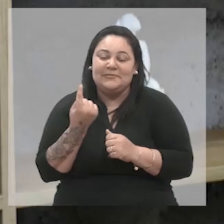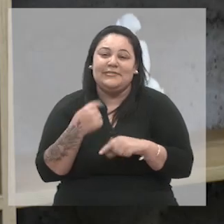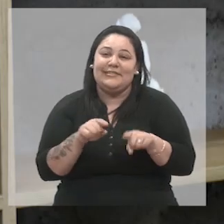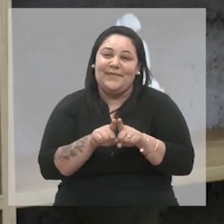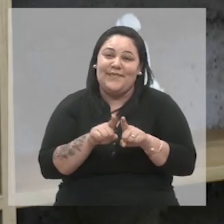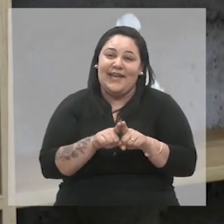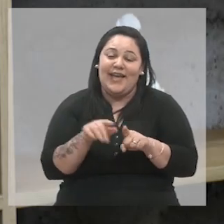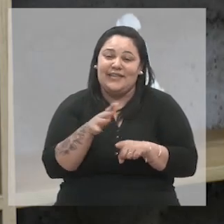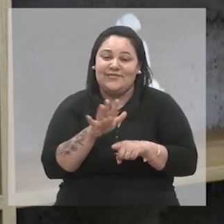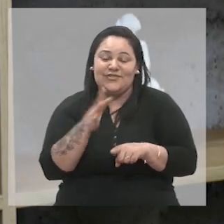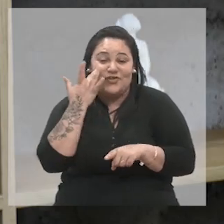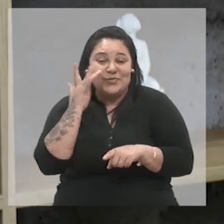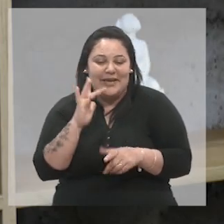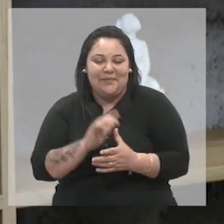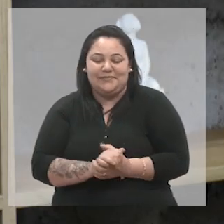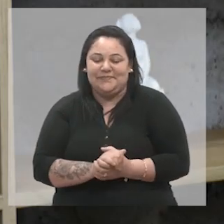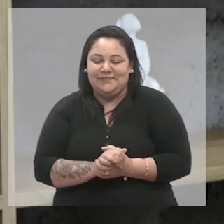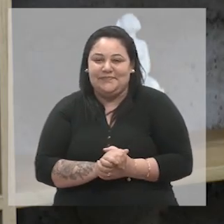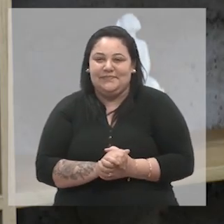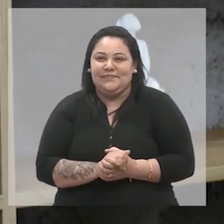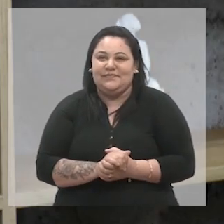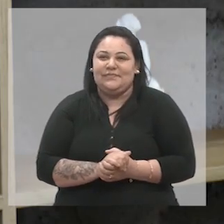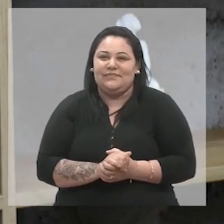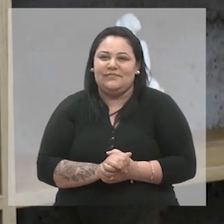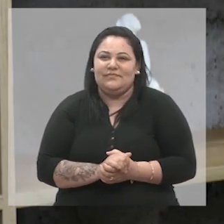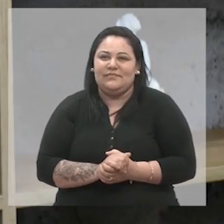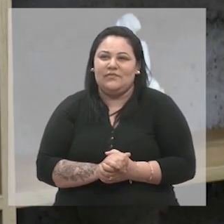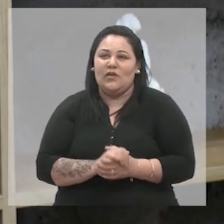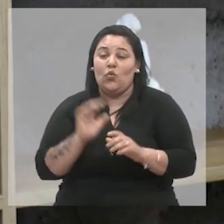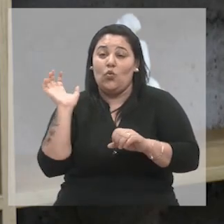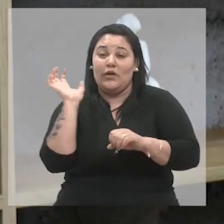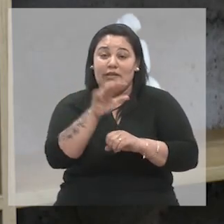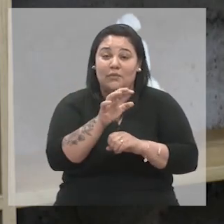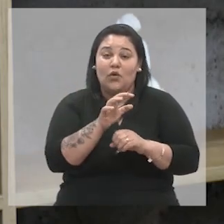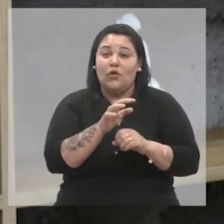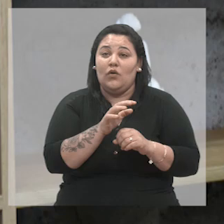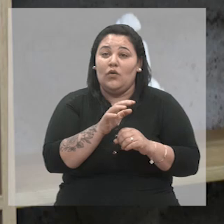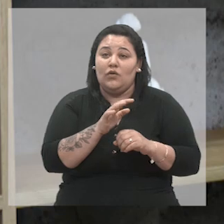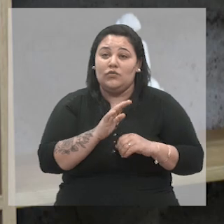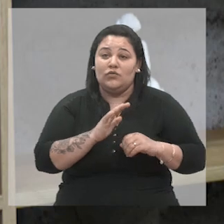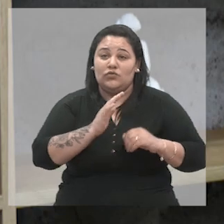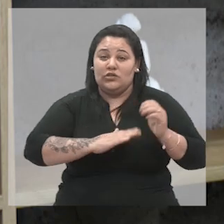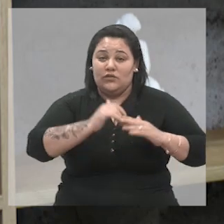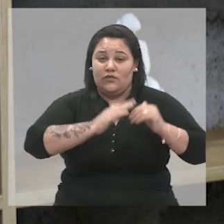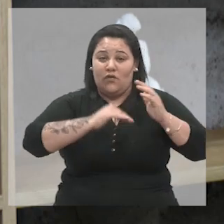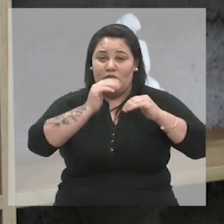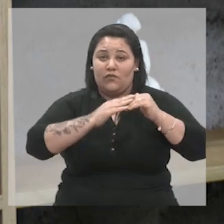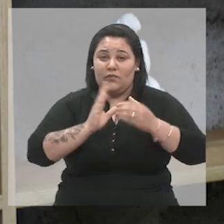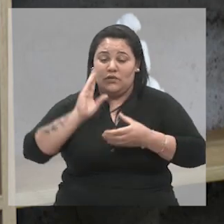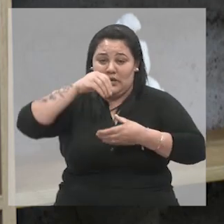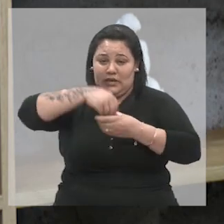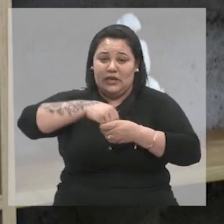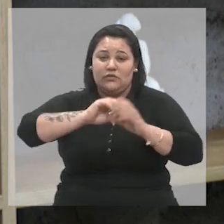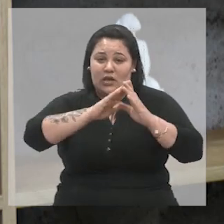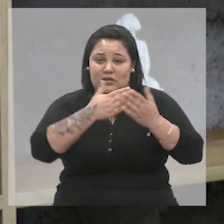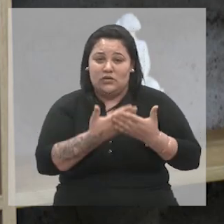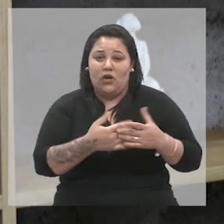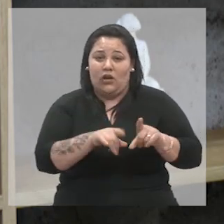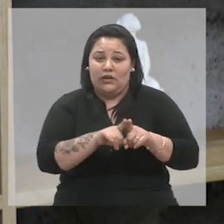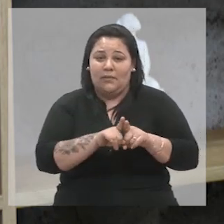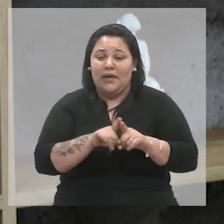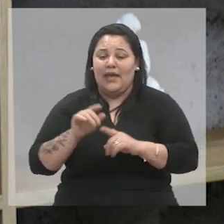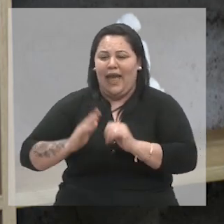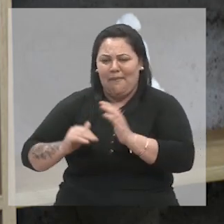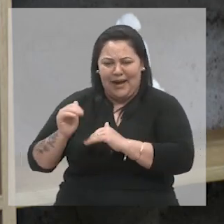Que a gente não tem essa noção. Fonseca, né, o handebol ele é muito desenvolvido, vamos dizer, nas escolas,